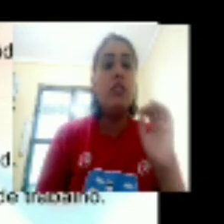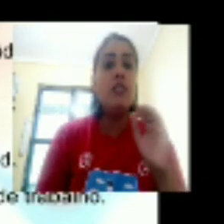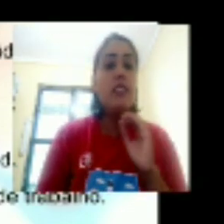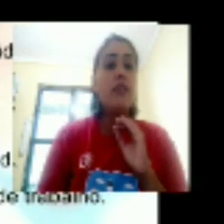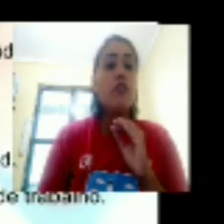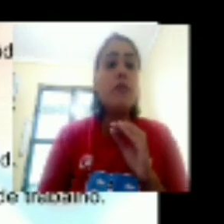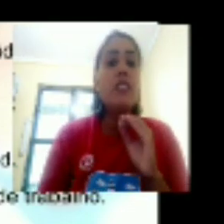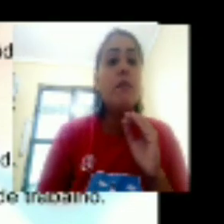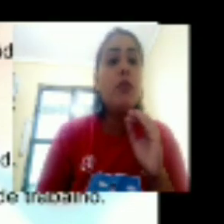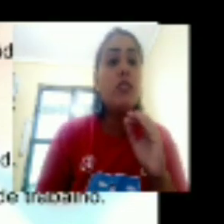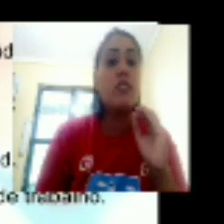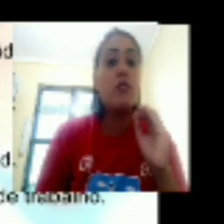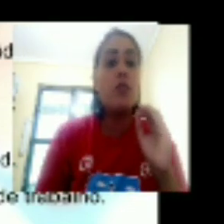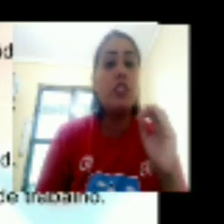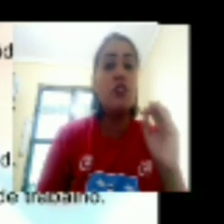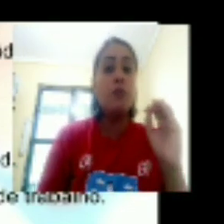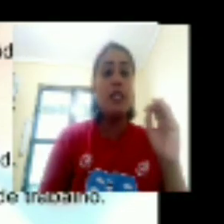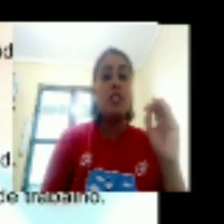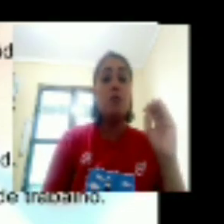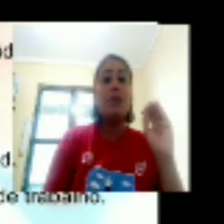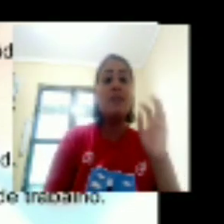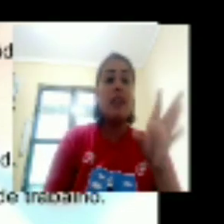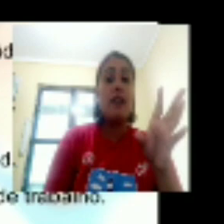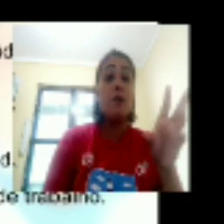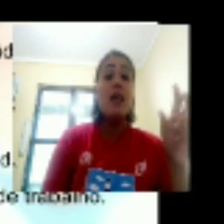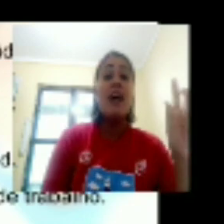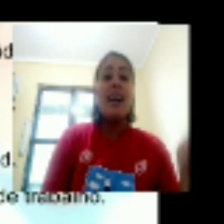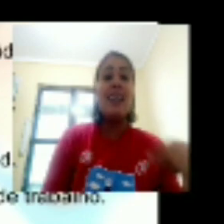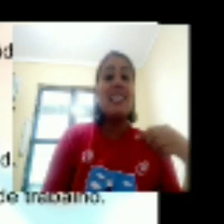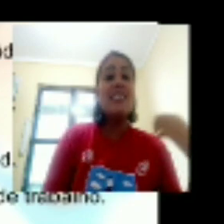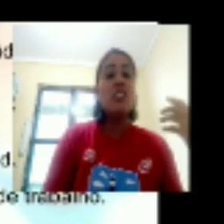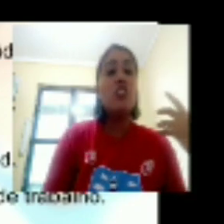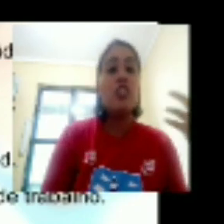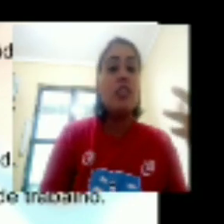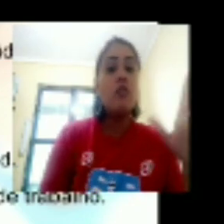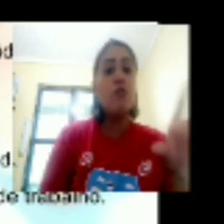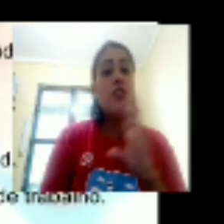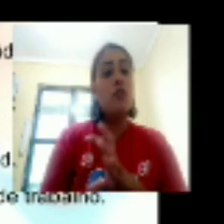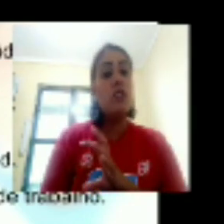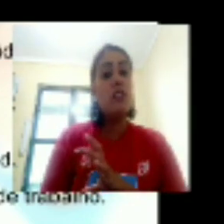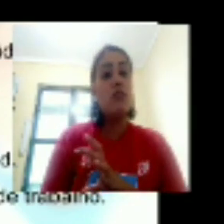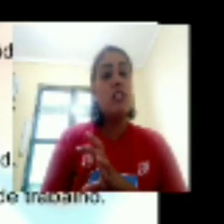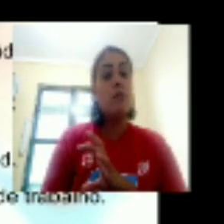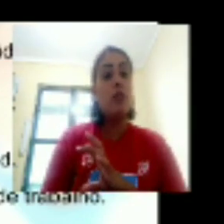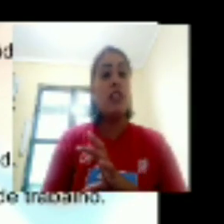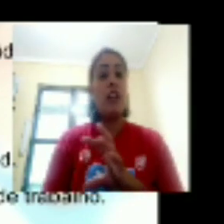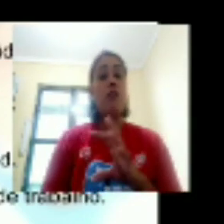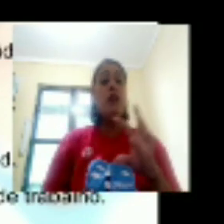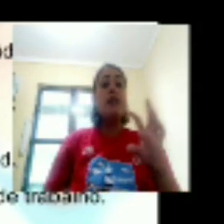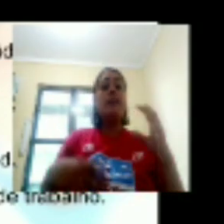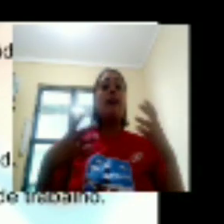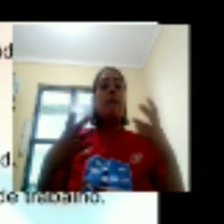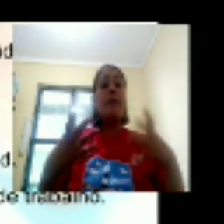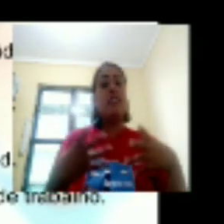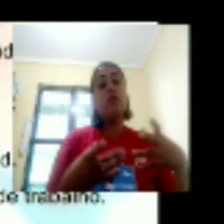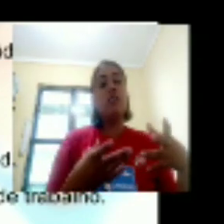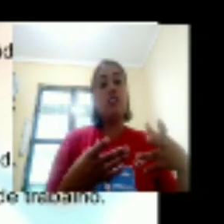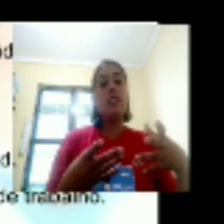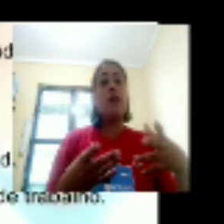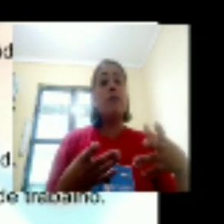80, mudanças econômicas e políticas ocorridas no país passaram a exigir a substituição desse modelo